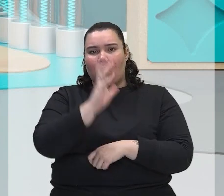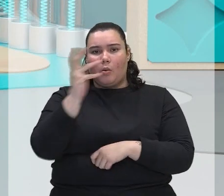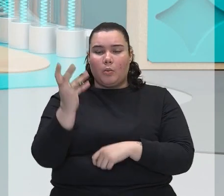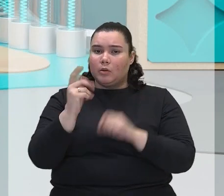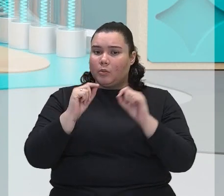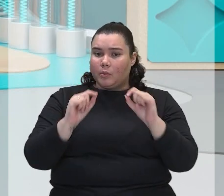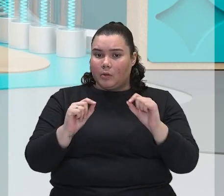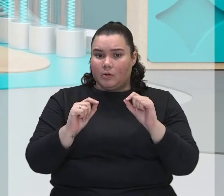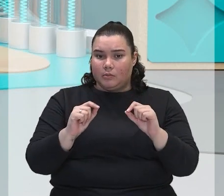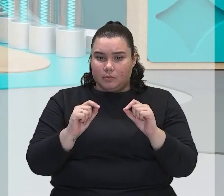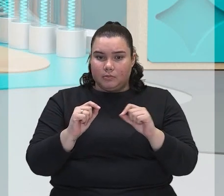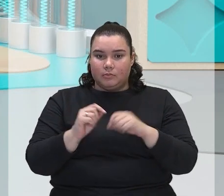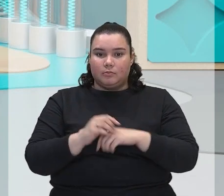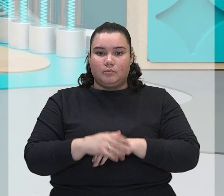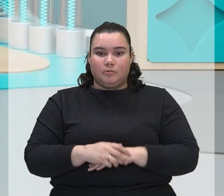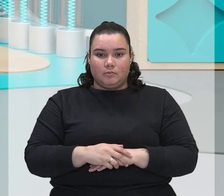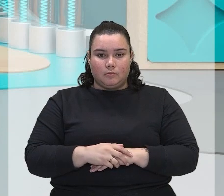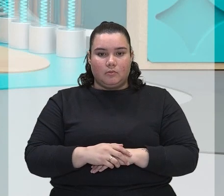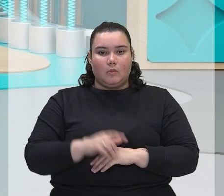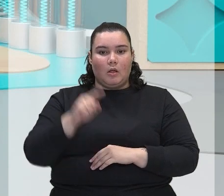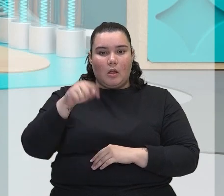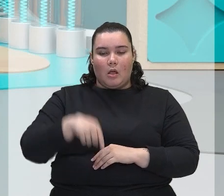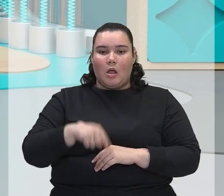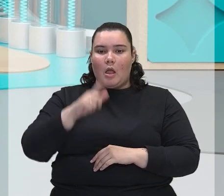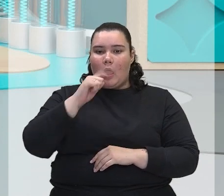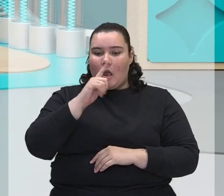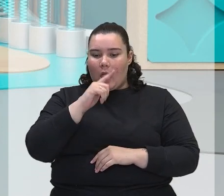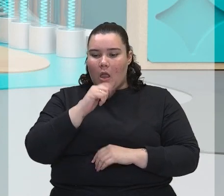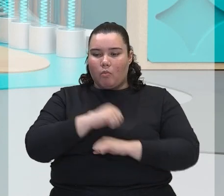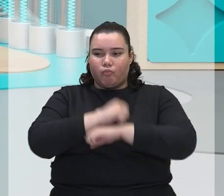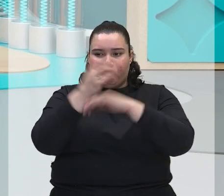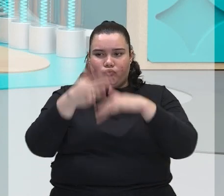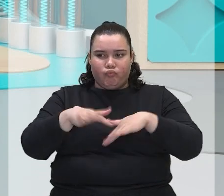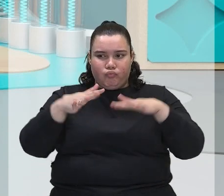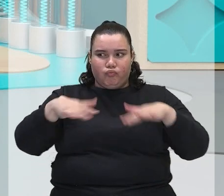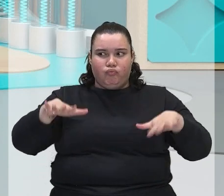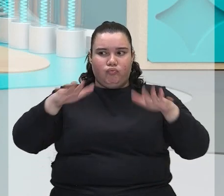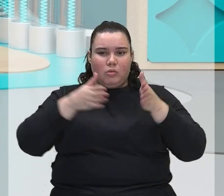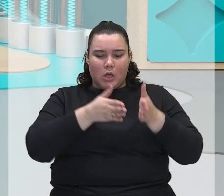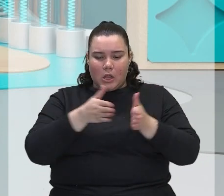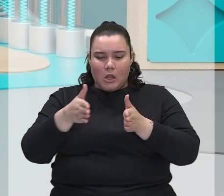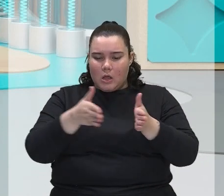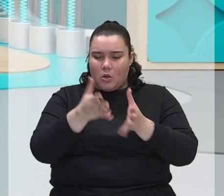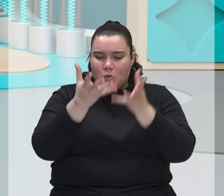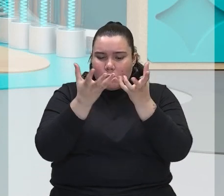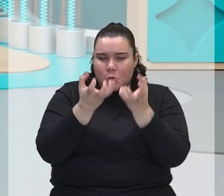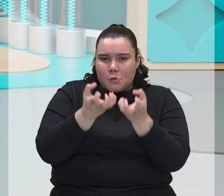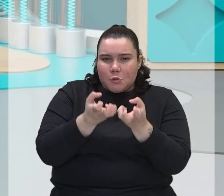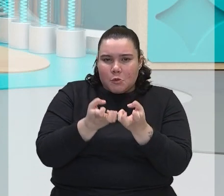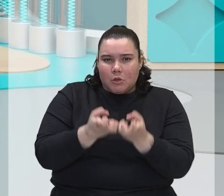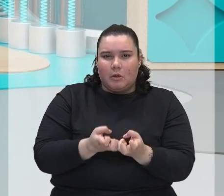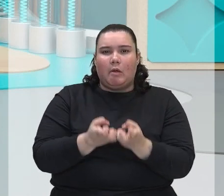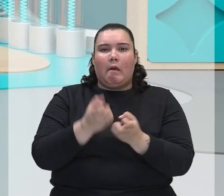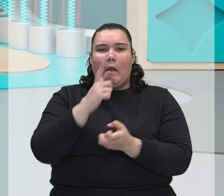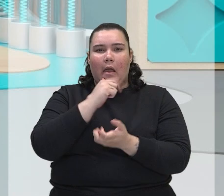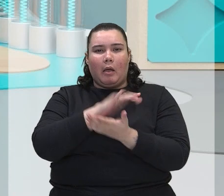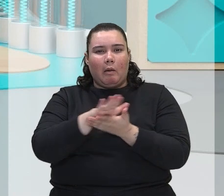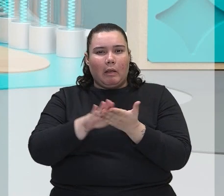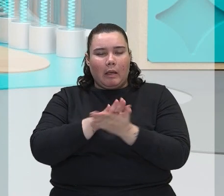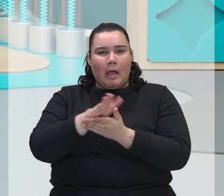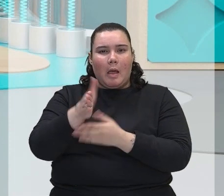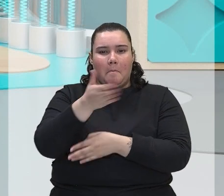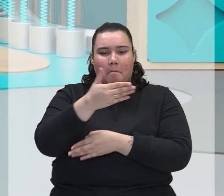grave foi exatamente a seca nos rios, né, com a morte dos peixes, com o prejuízo que os agricultores sofreram, que